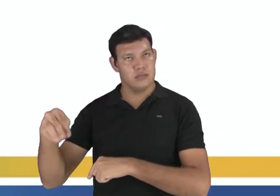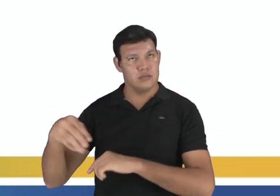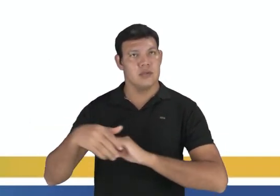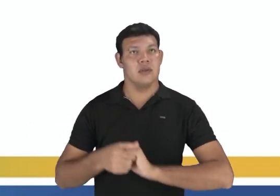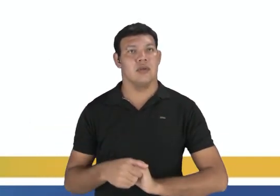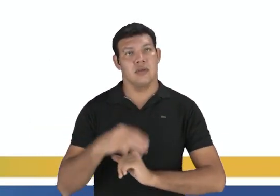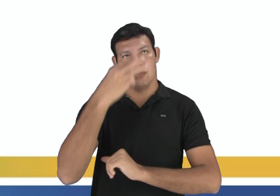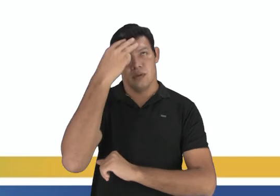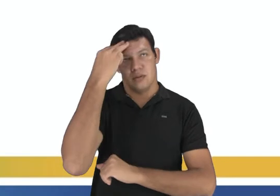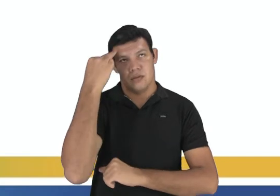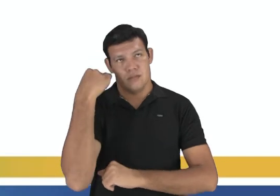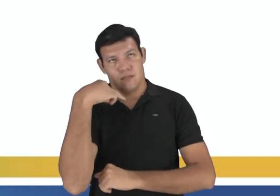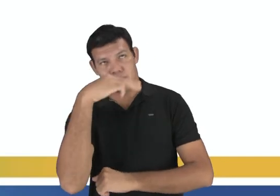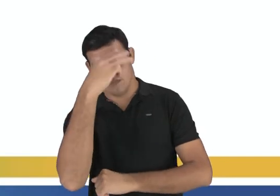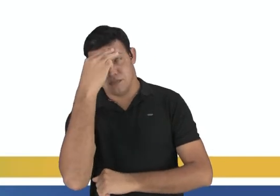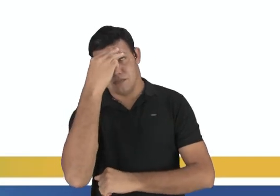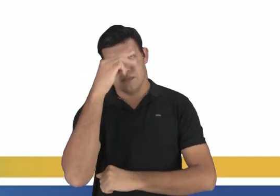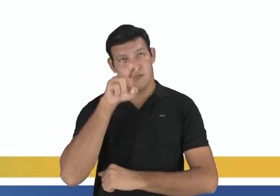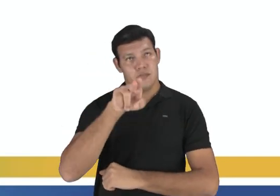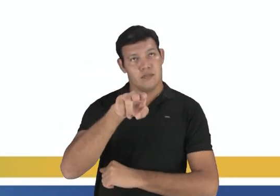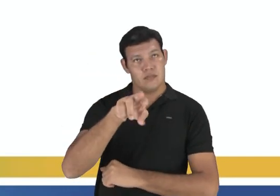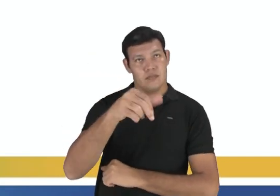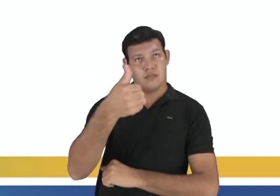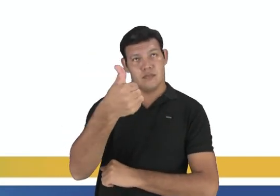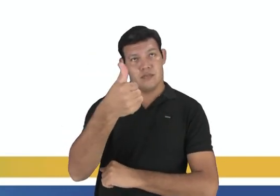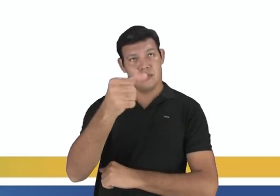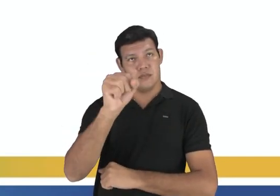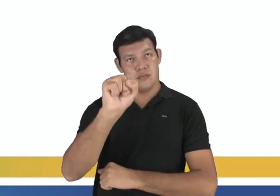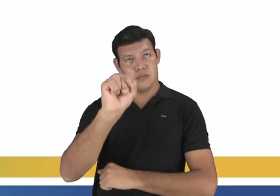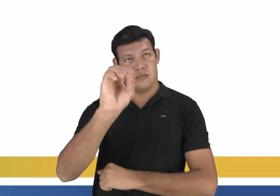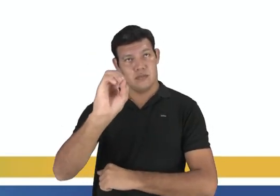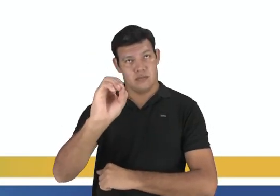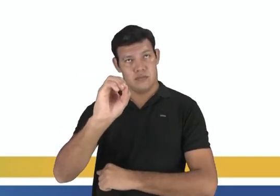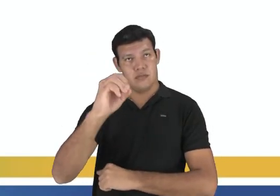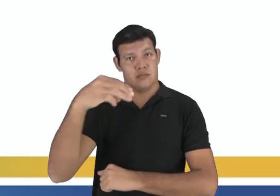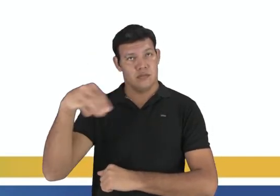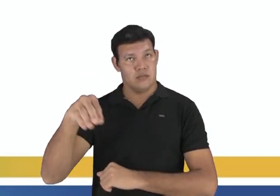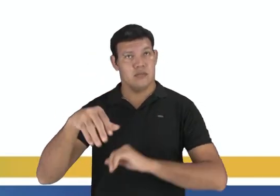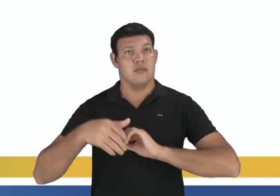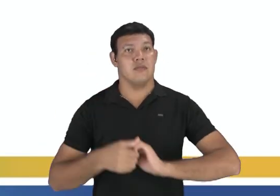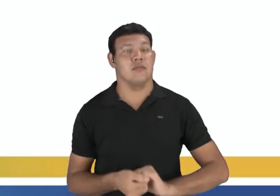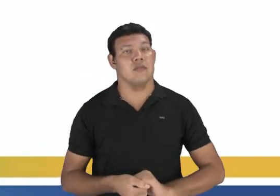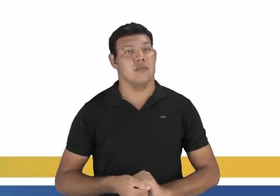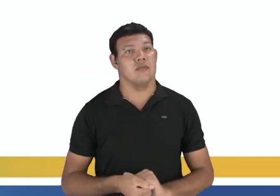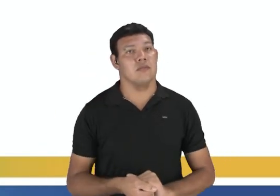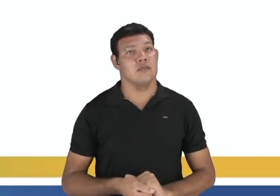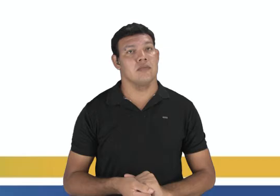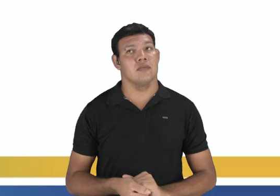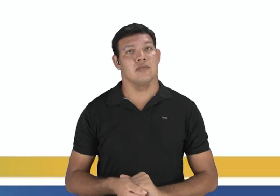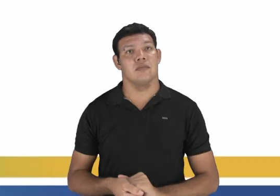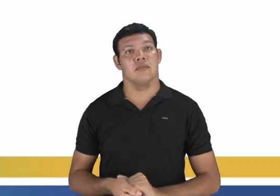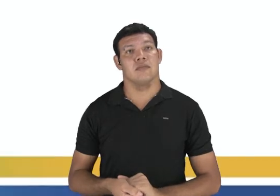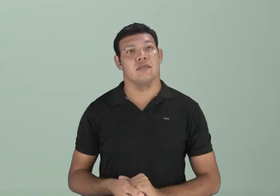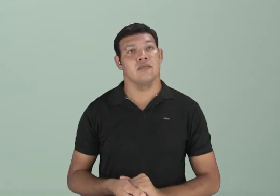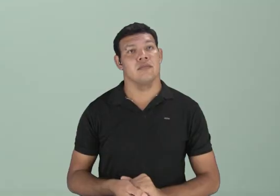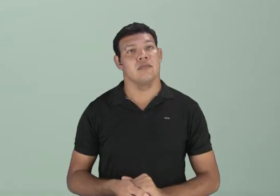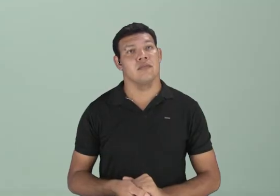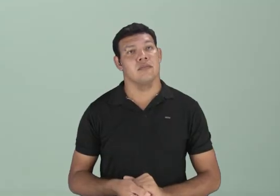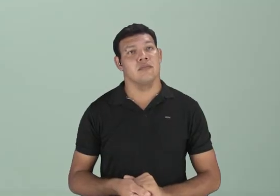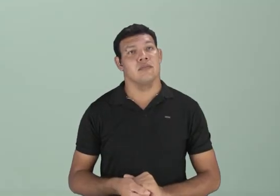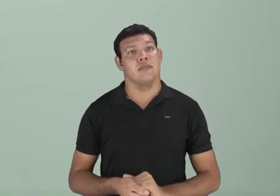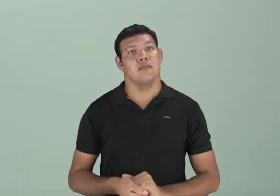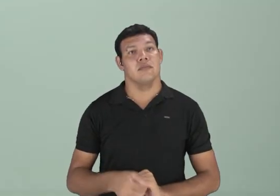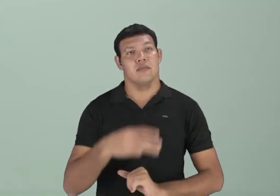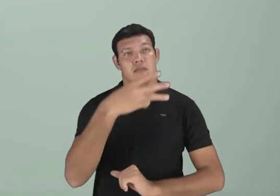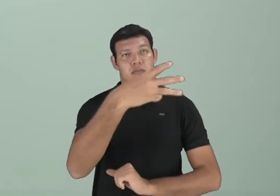minutos. 3 horas, então nós temos 180 minutos. Ou, para fazer esse